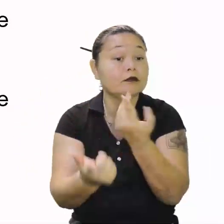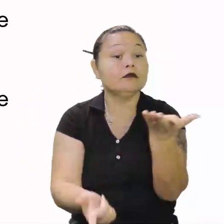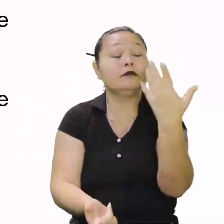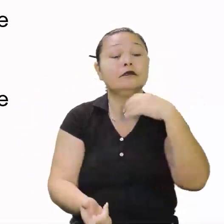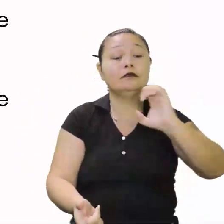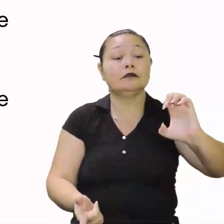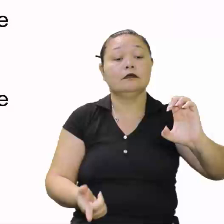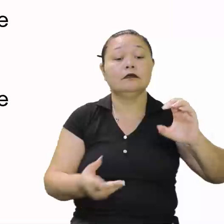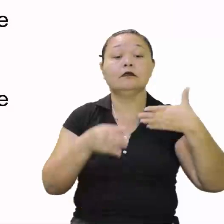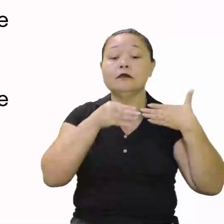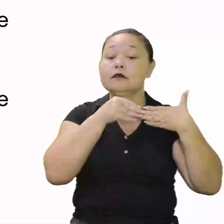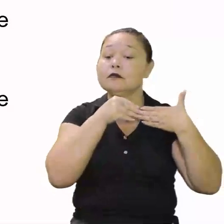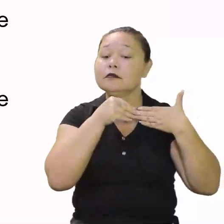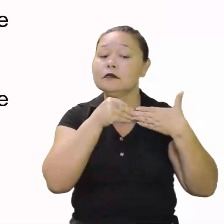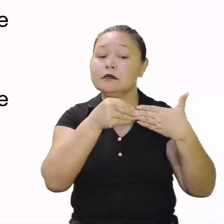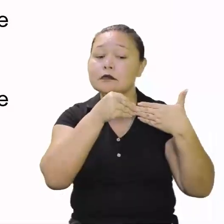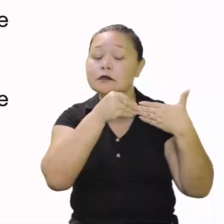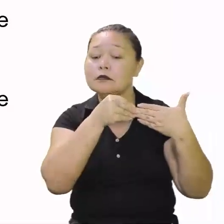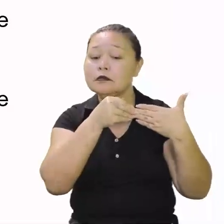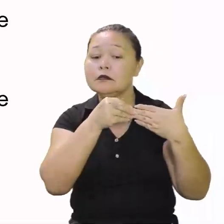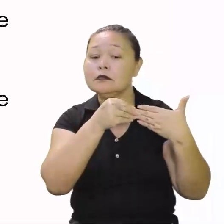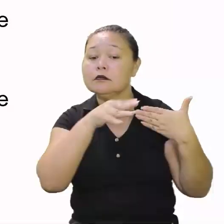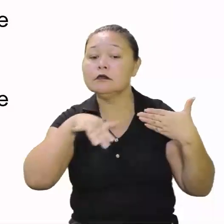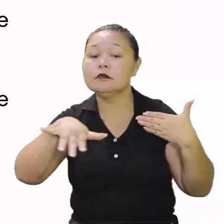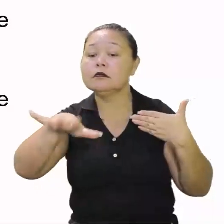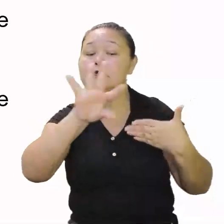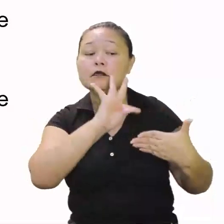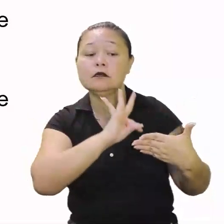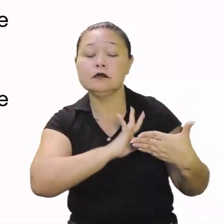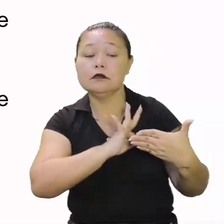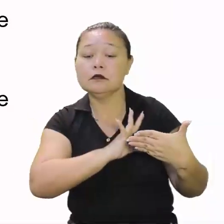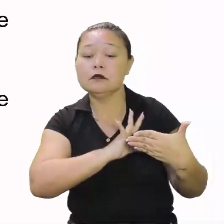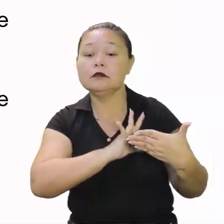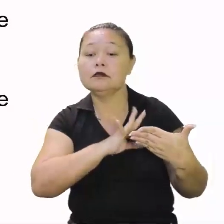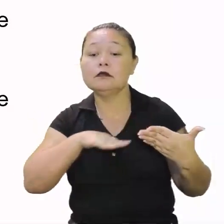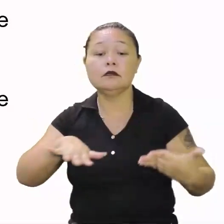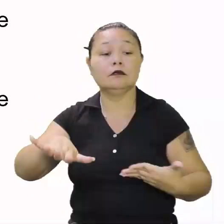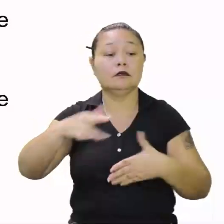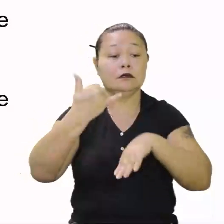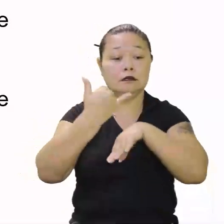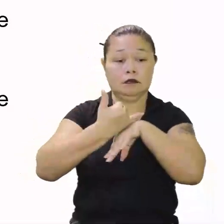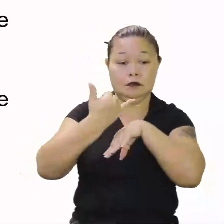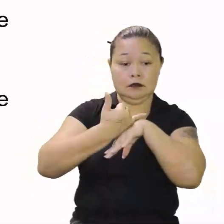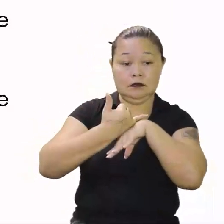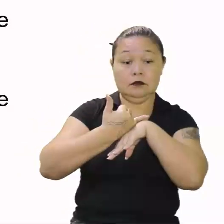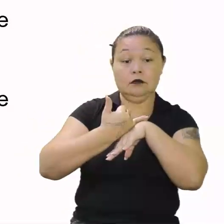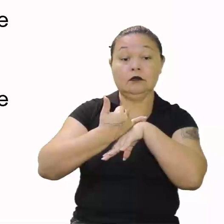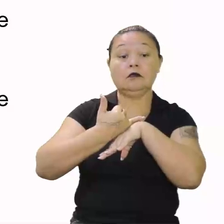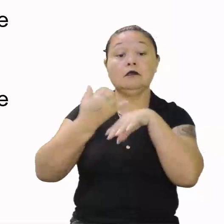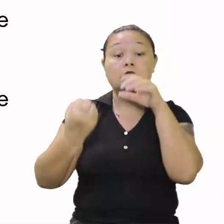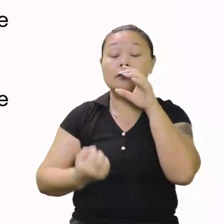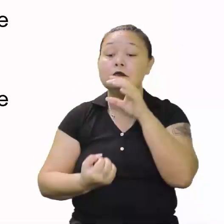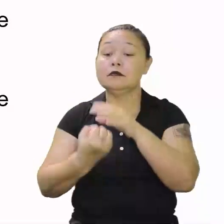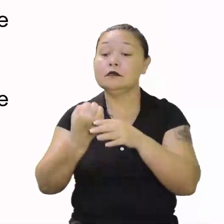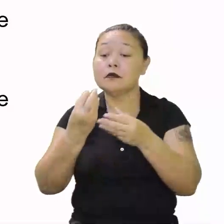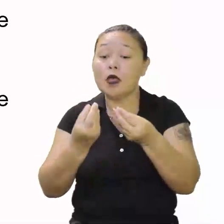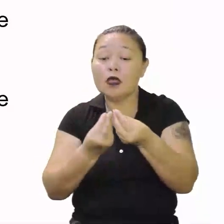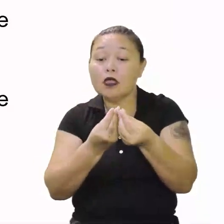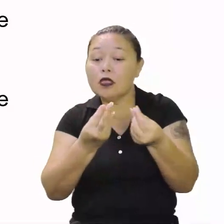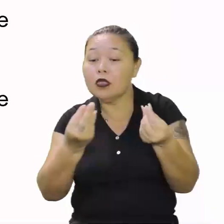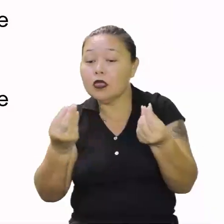E. Conduziram ao domínio de muitas técnicas de metalurgia e à descoberta da